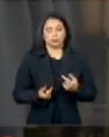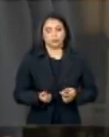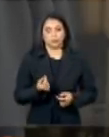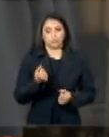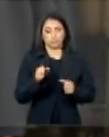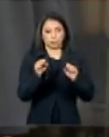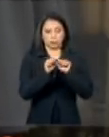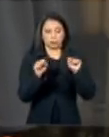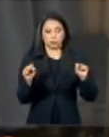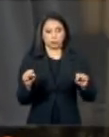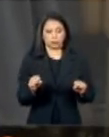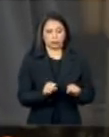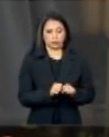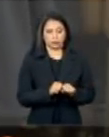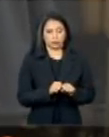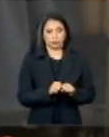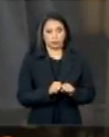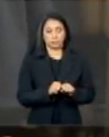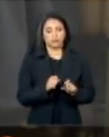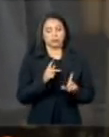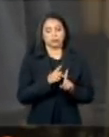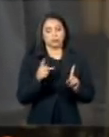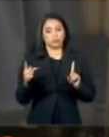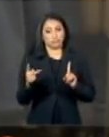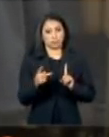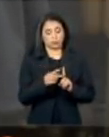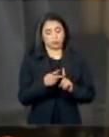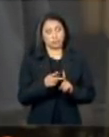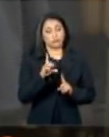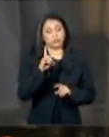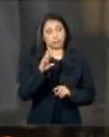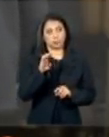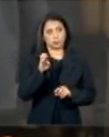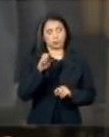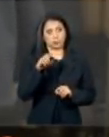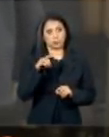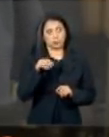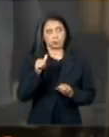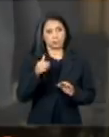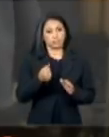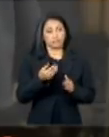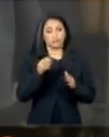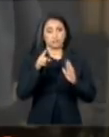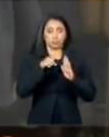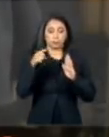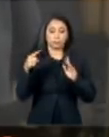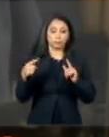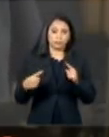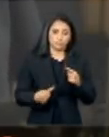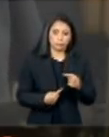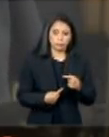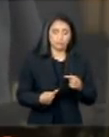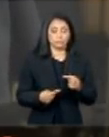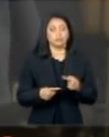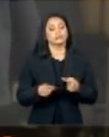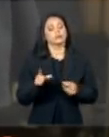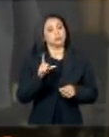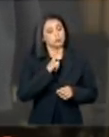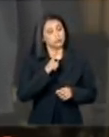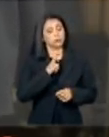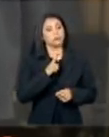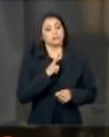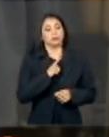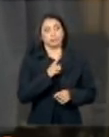previdenciário ou seja a decadência ela incide sim tanto na relação com servidor servidor público com órgão com a pessoa serviço